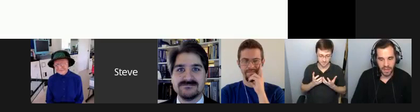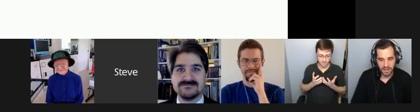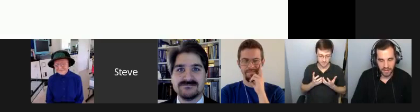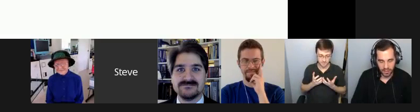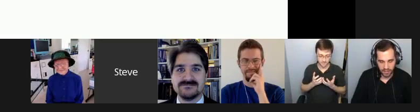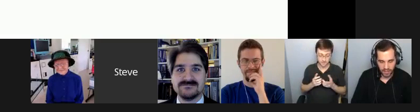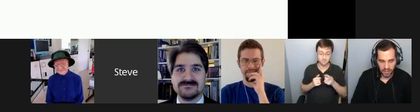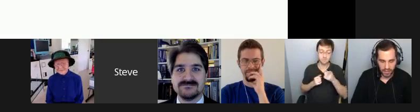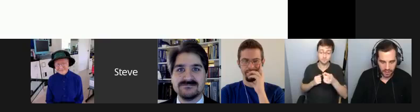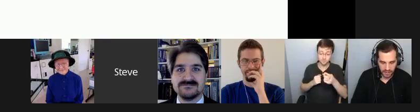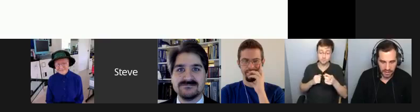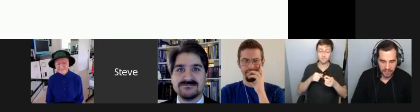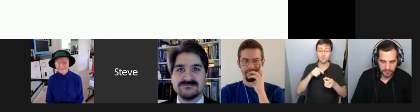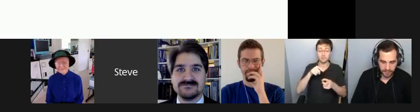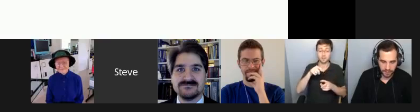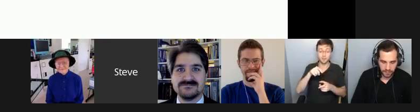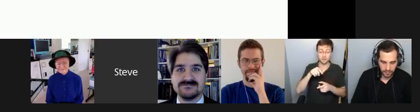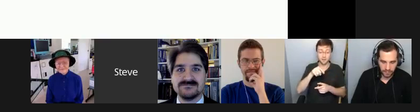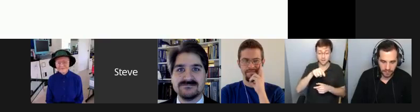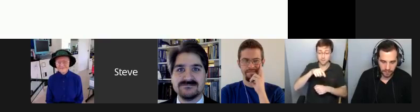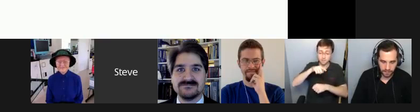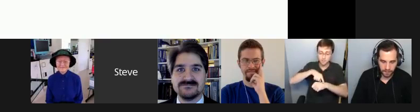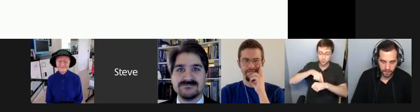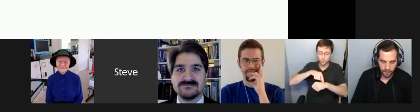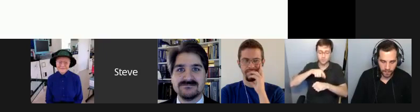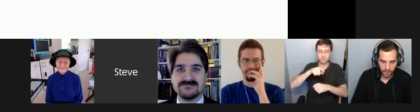o sinalizador.